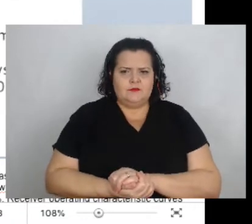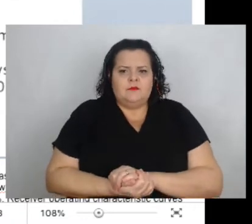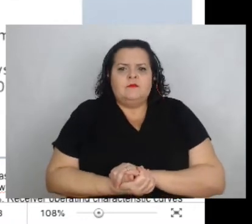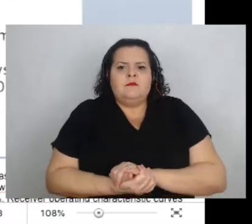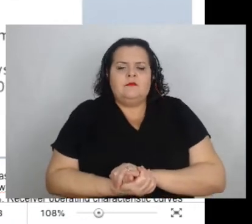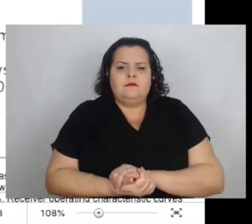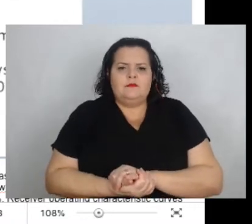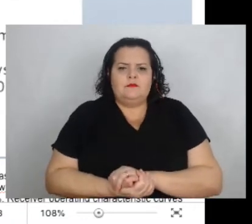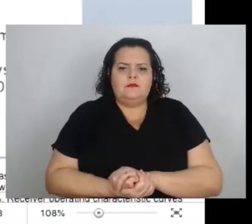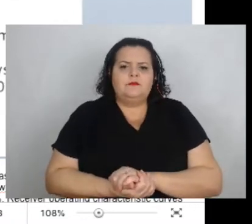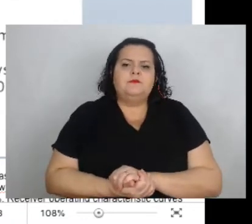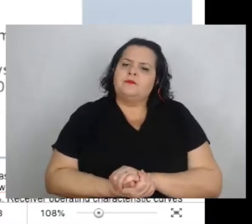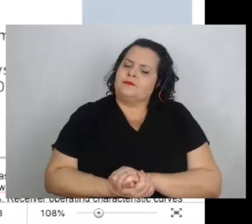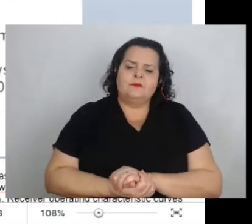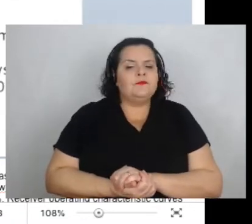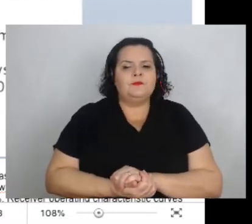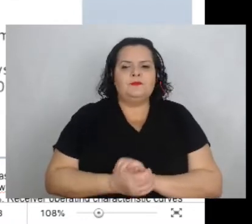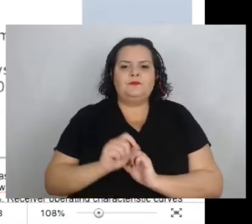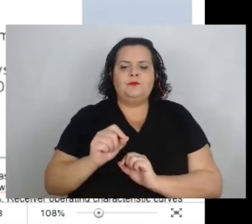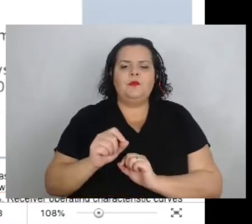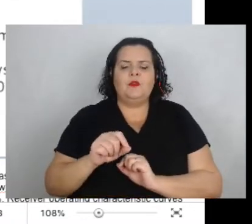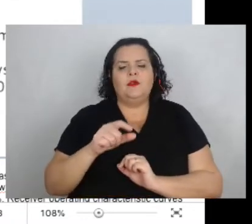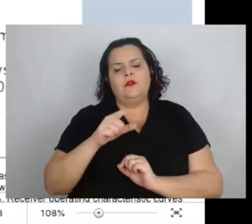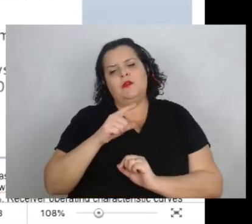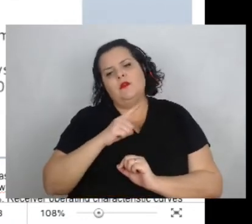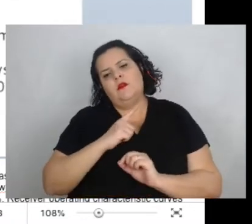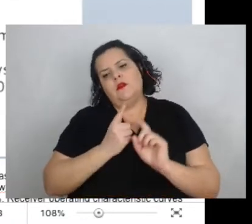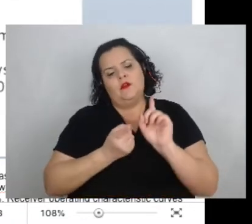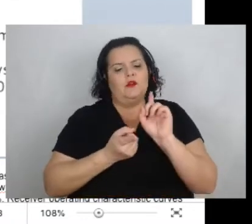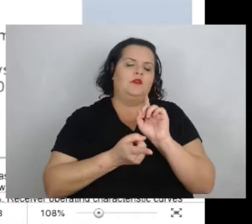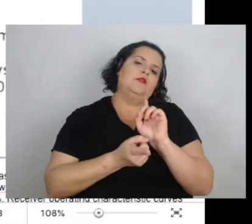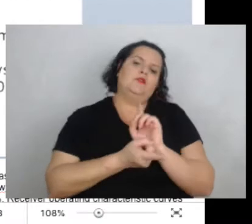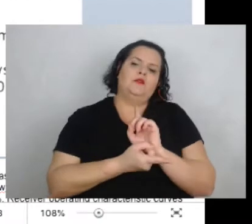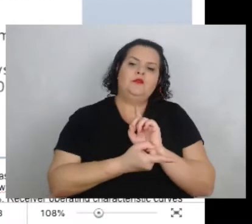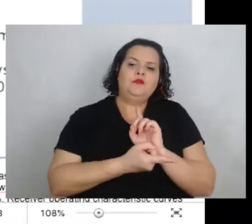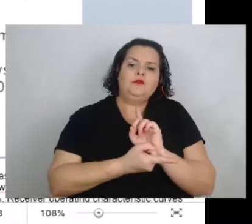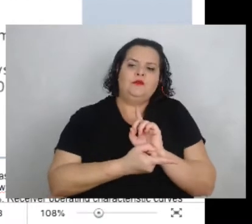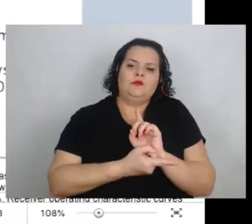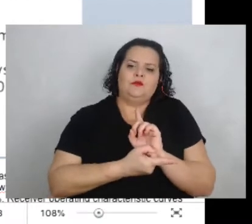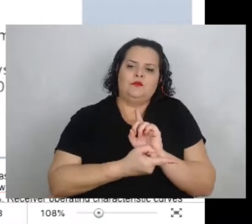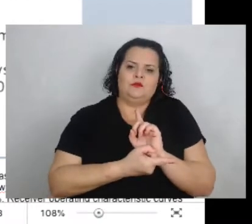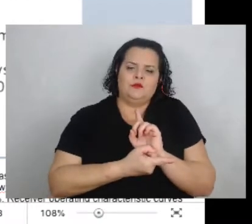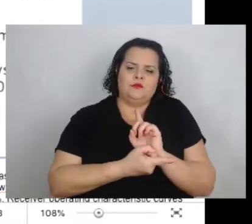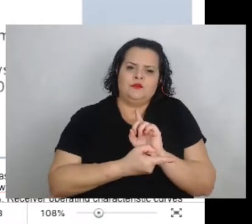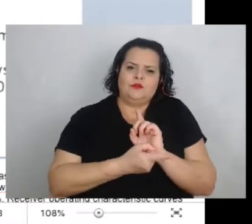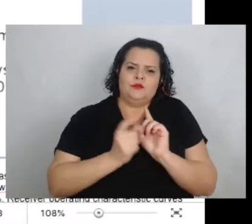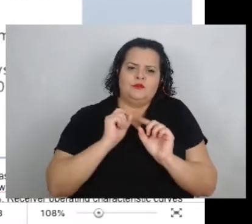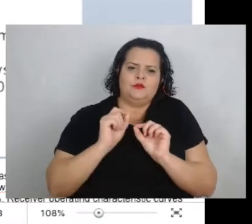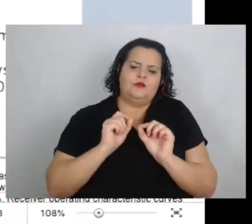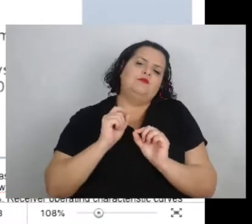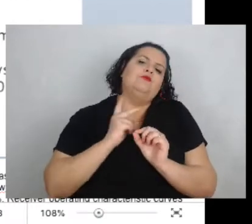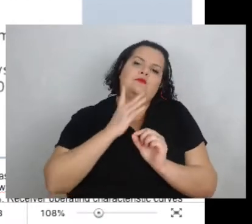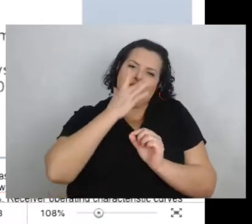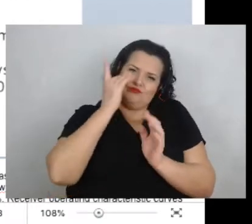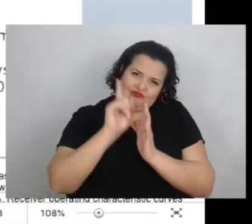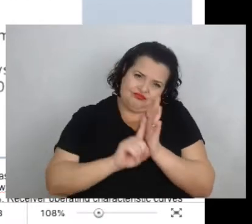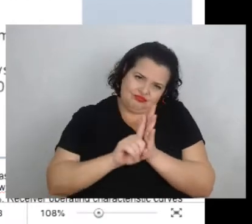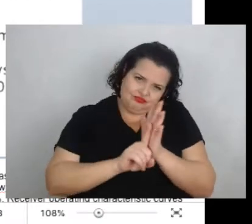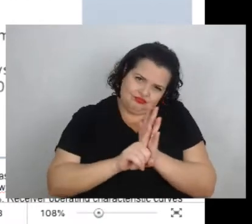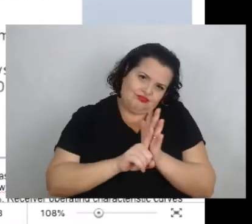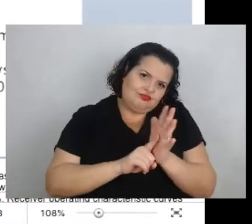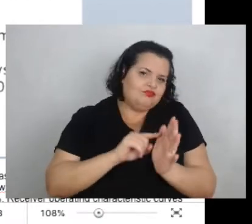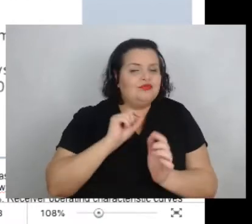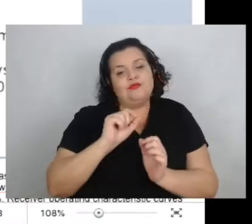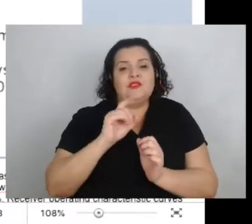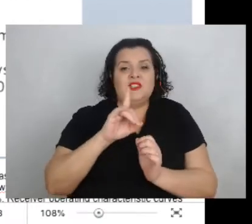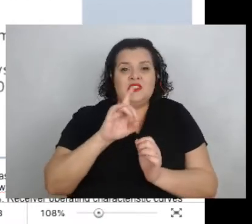juntos, mas a ideia é mostrar que mesmo aqueles autores que sugerem que com 15 dias você poderia